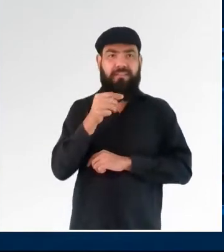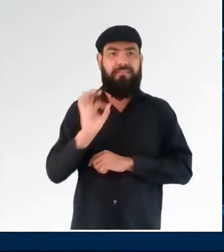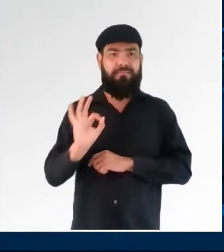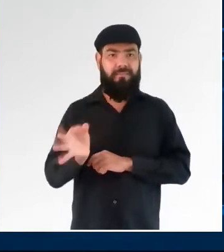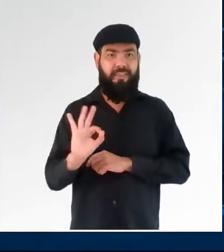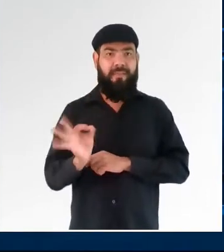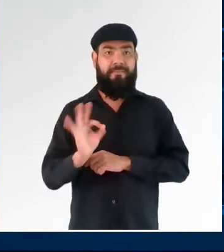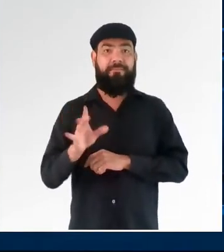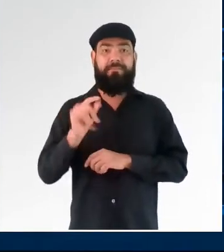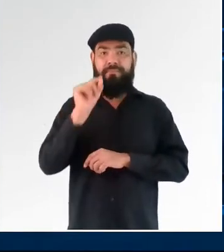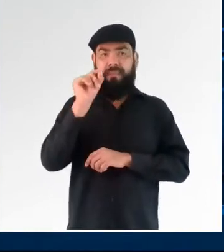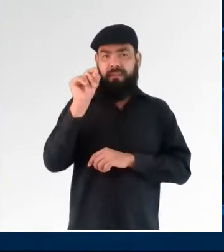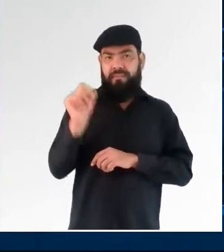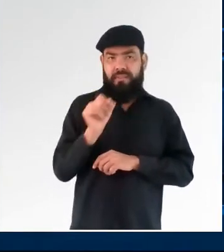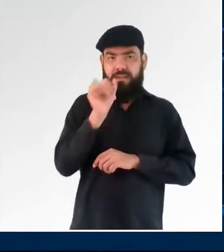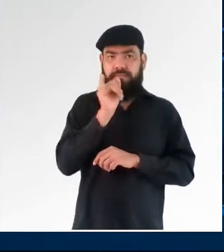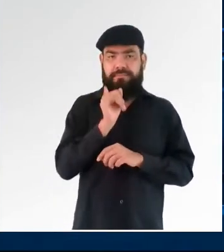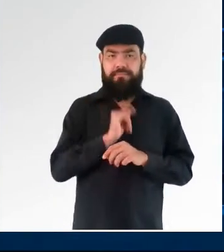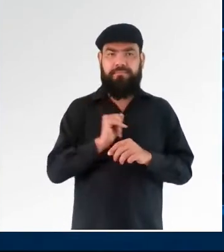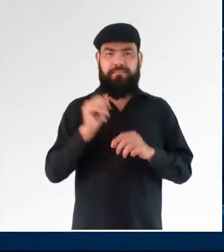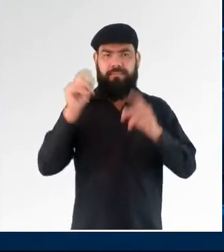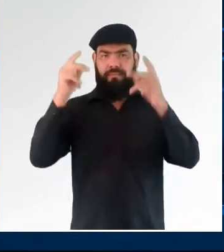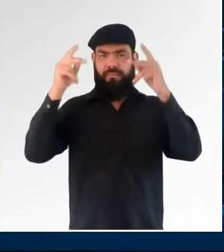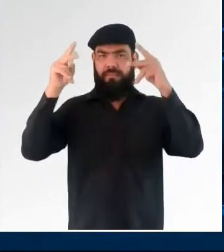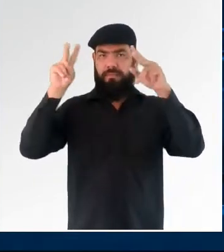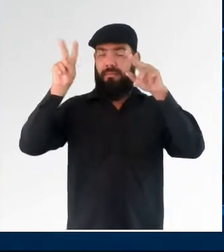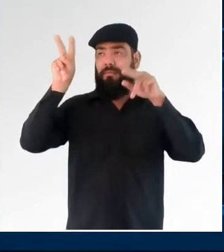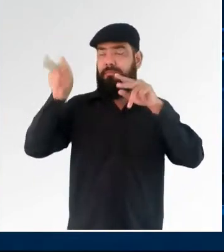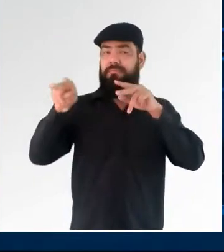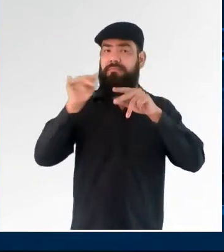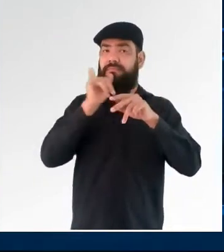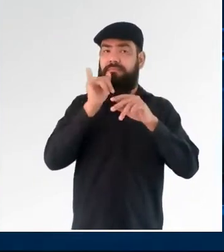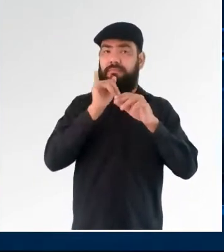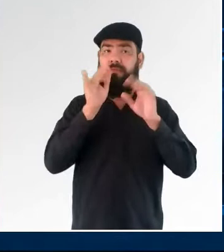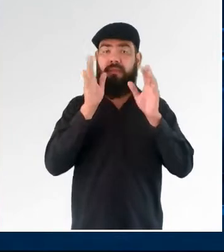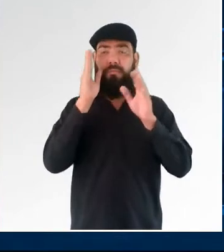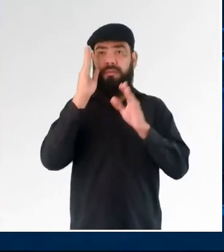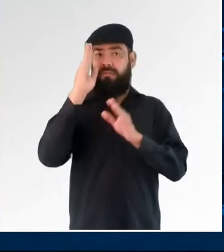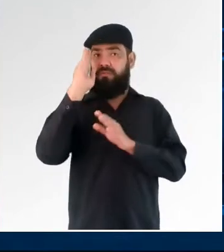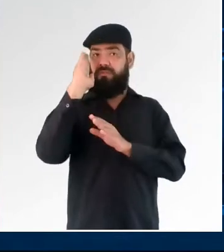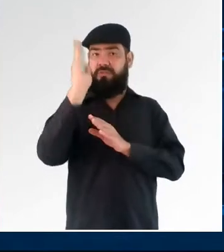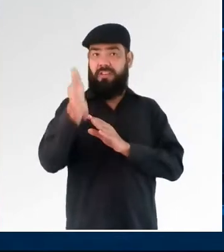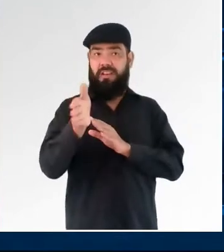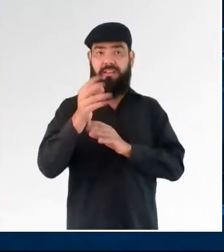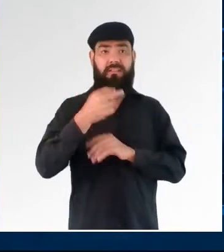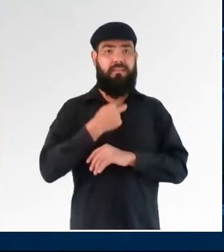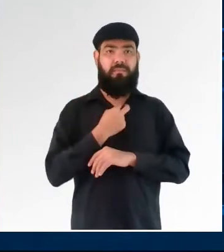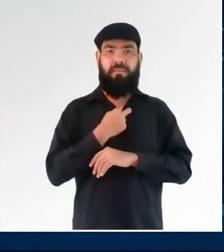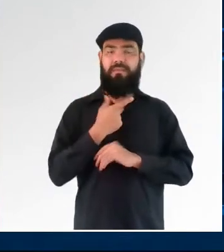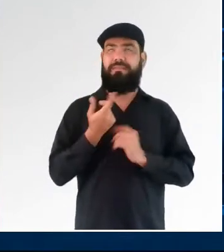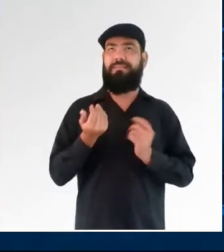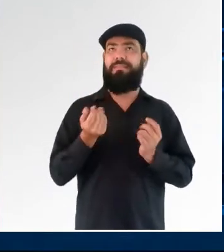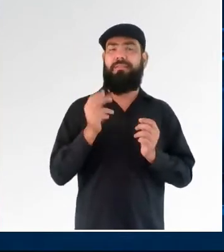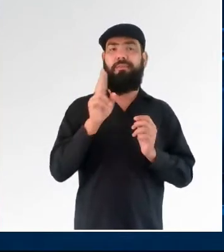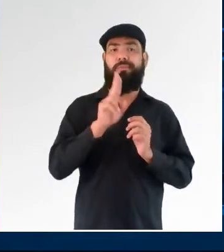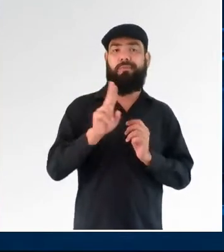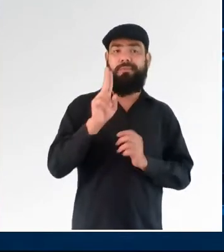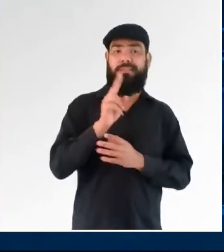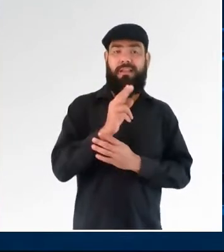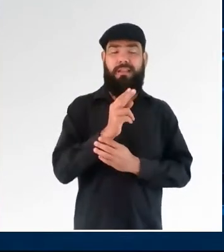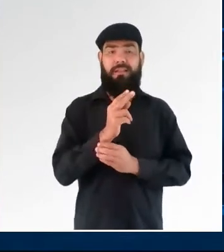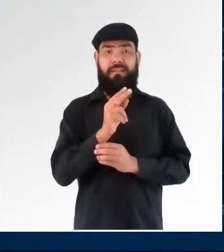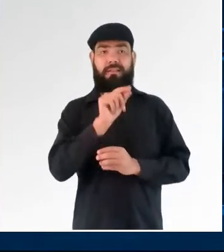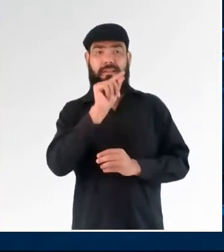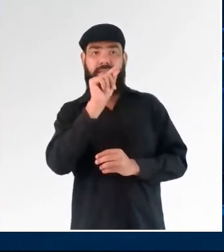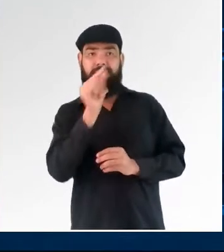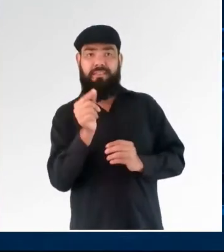que uma das situações é a ordem direta. Você não pode utilizar vírgula na ordem